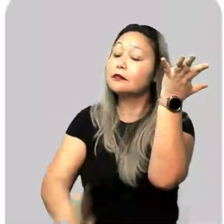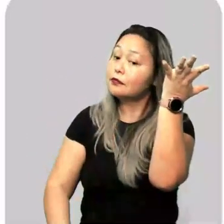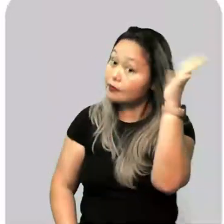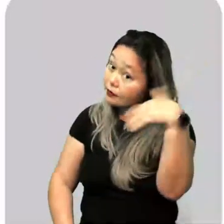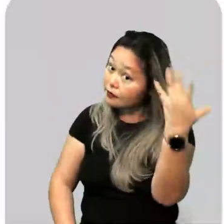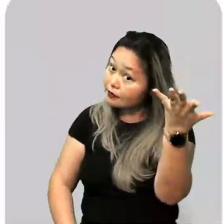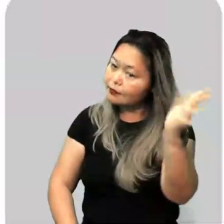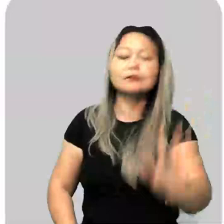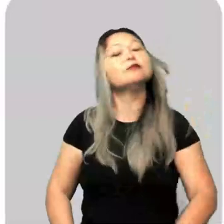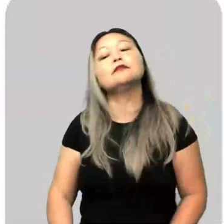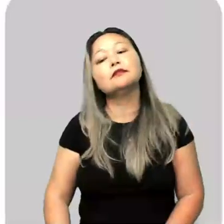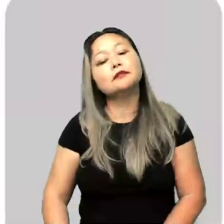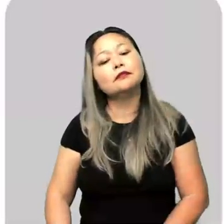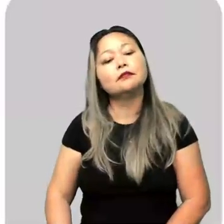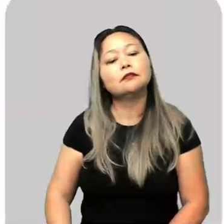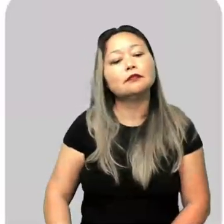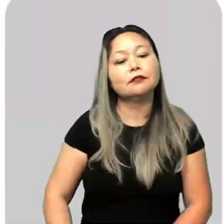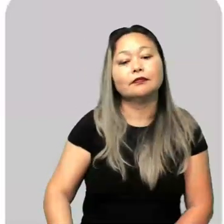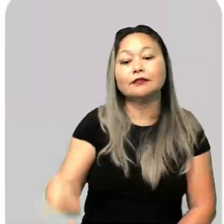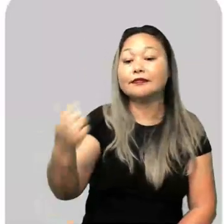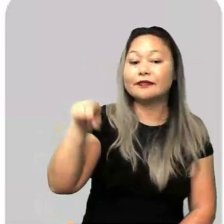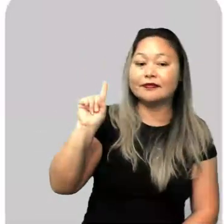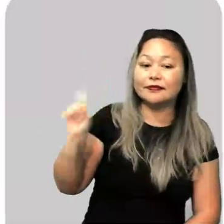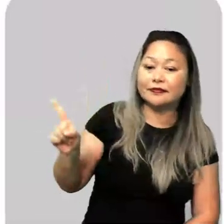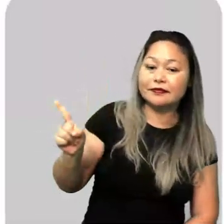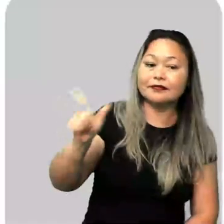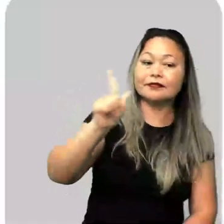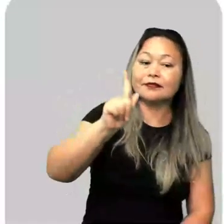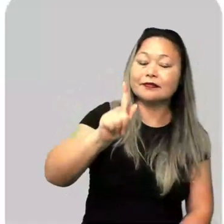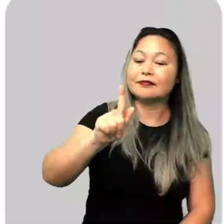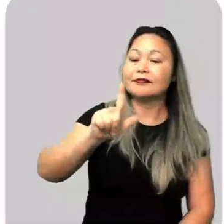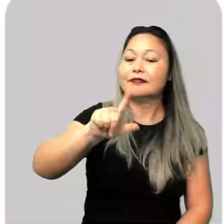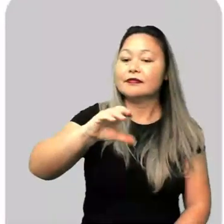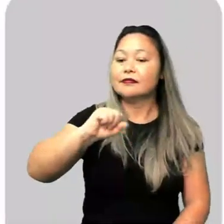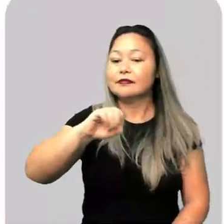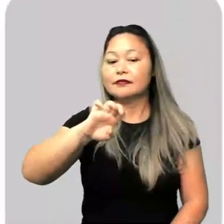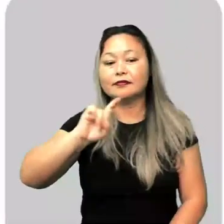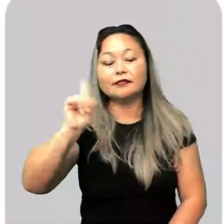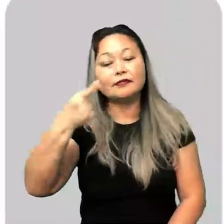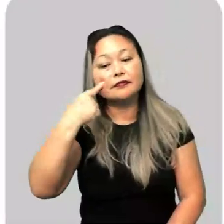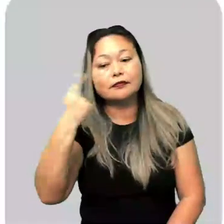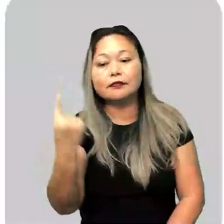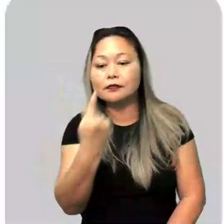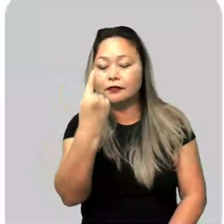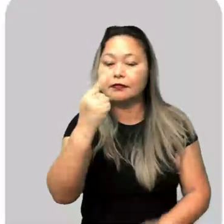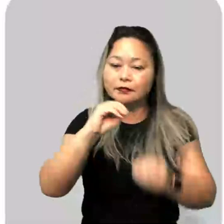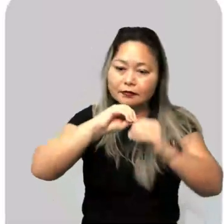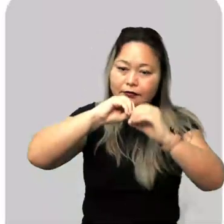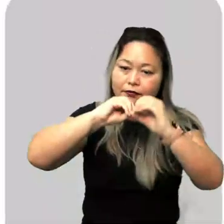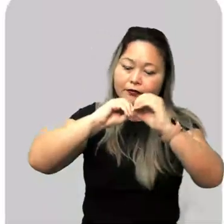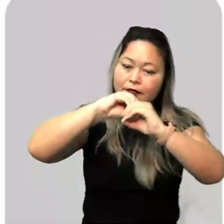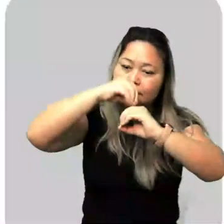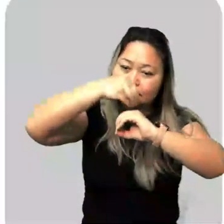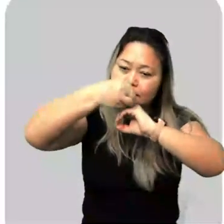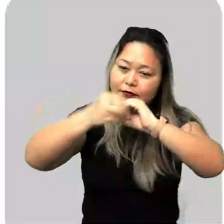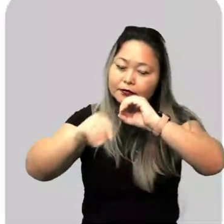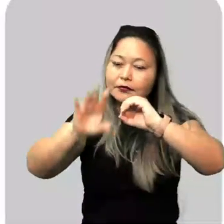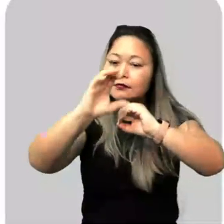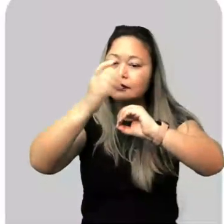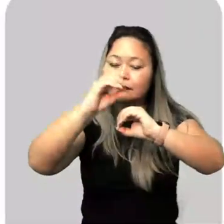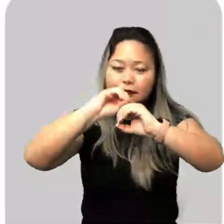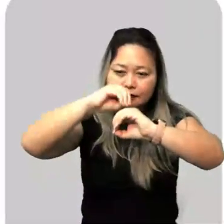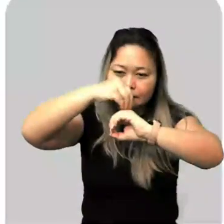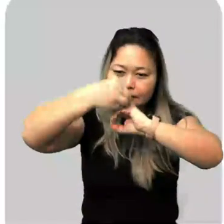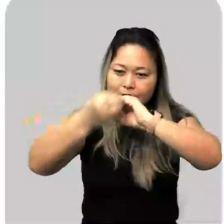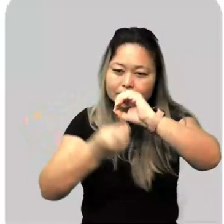classificação. Olha lá. Glicose, que é um monossacarídeo constituído, então, lembra da molécula